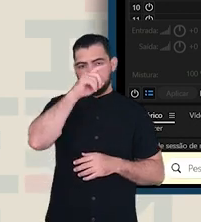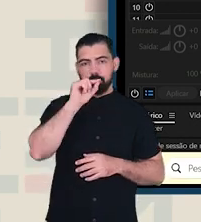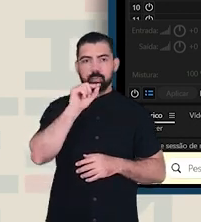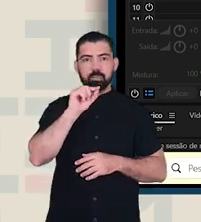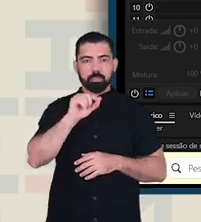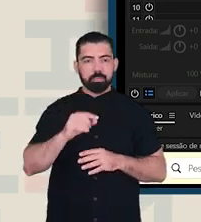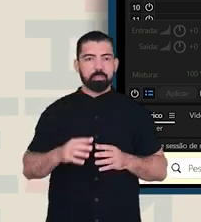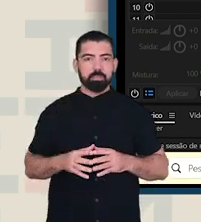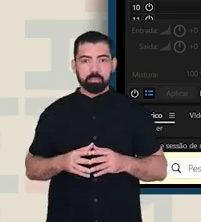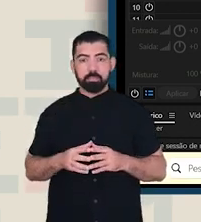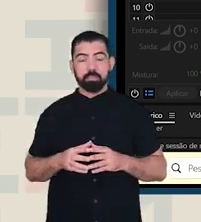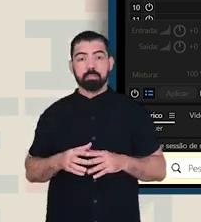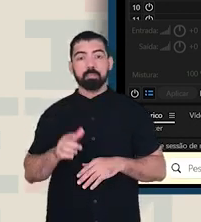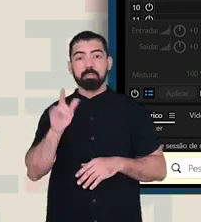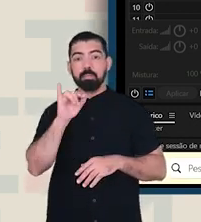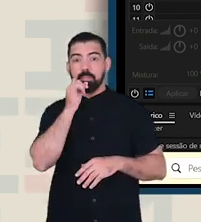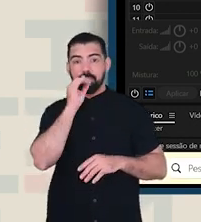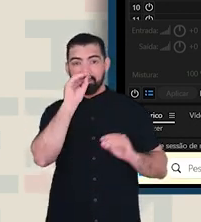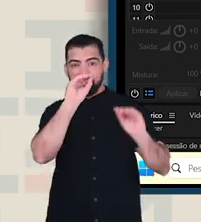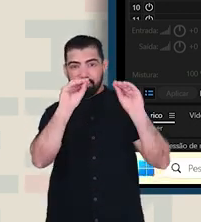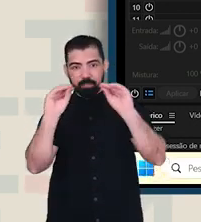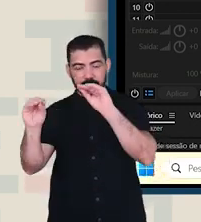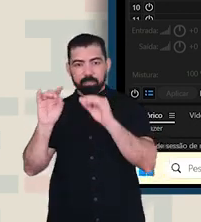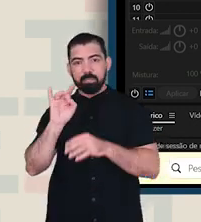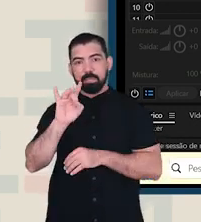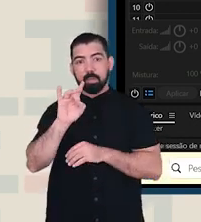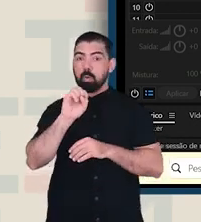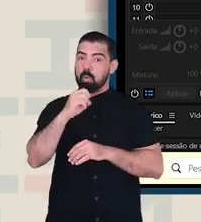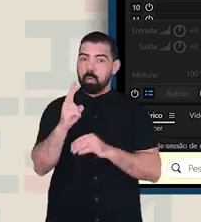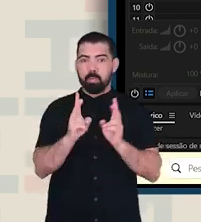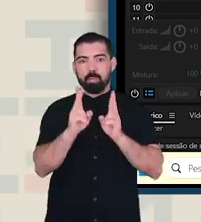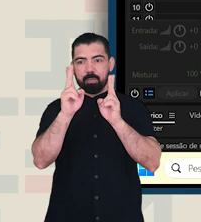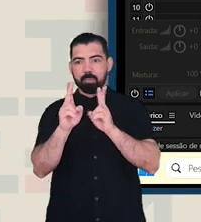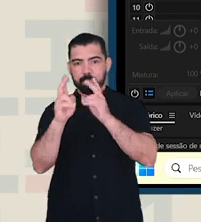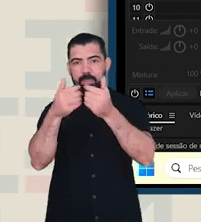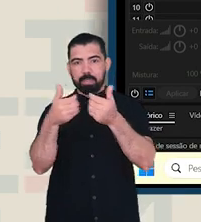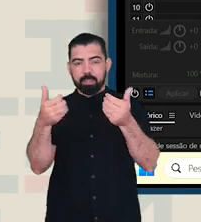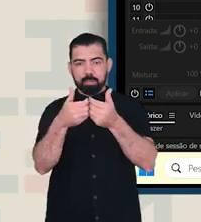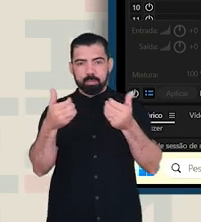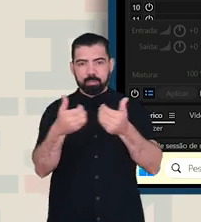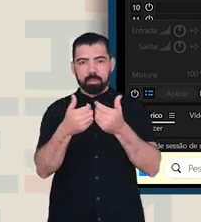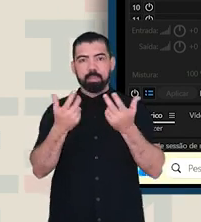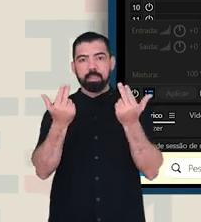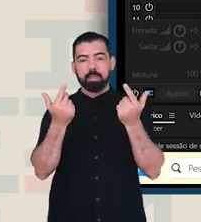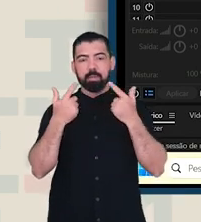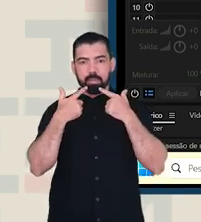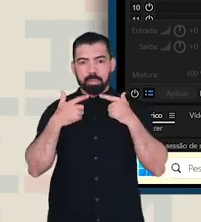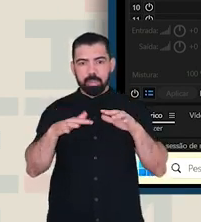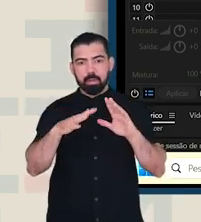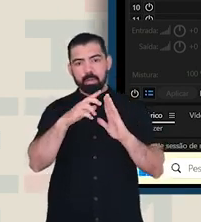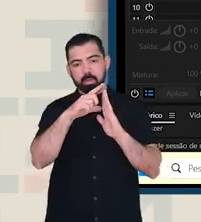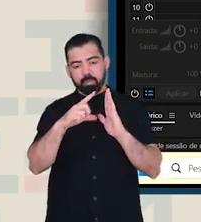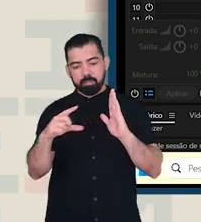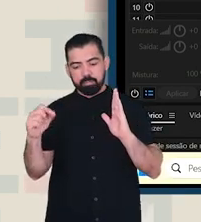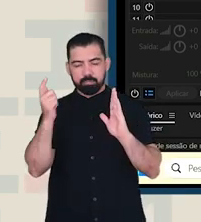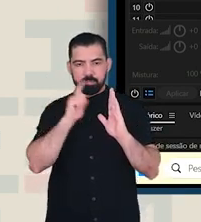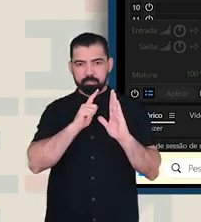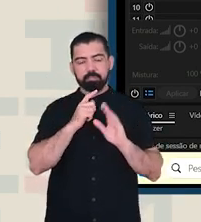difícil eu isolar cada um e que ainda soe relativamente natural como um ataque com decaimento.